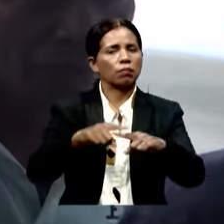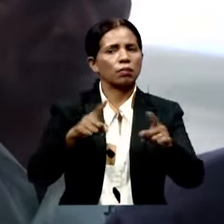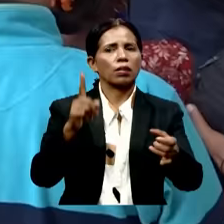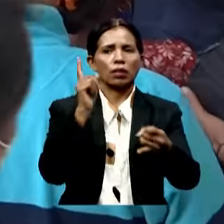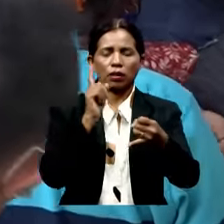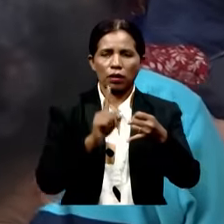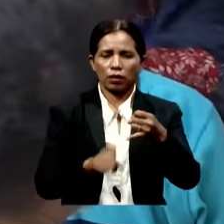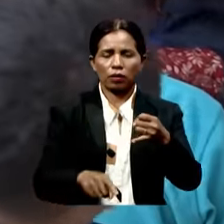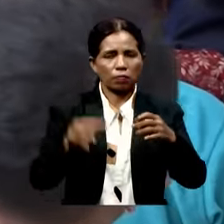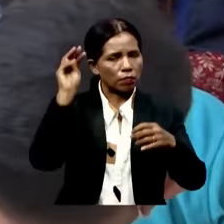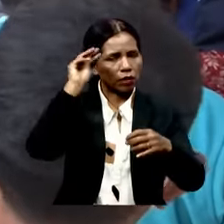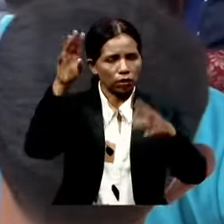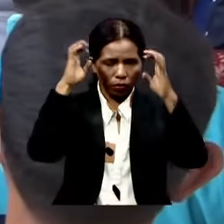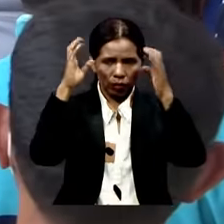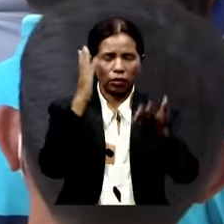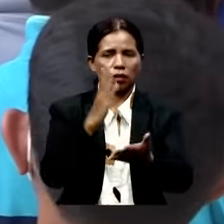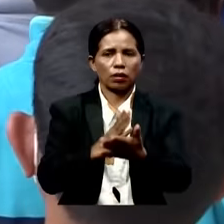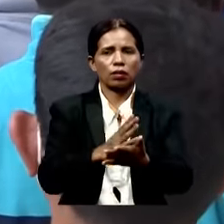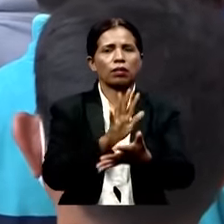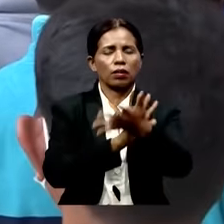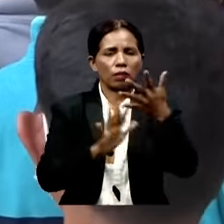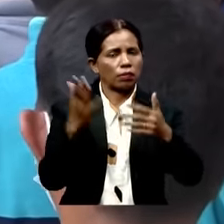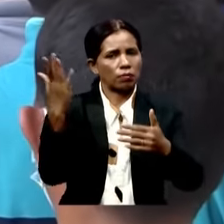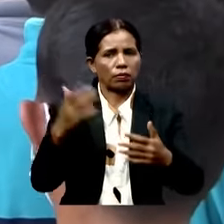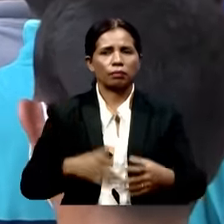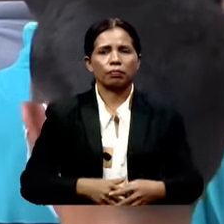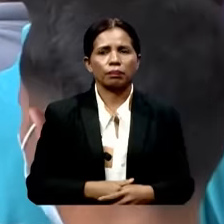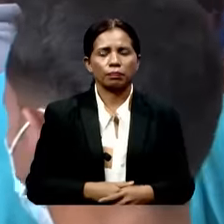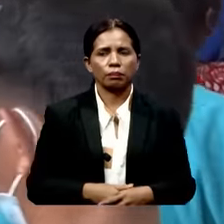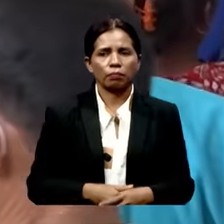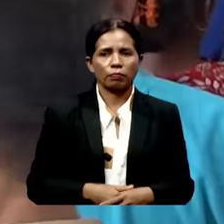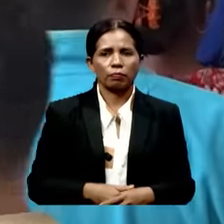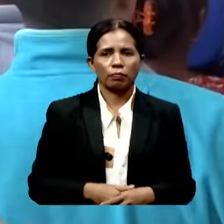mai Ministério da Educação cancela a cerimônia refere. Professores,